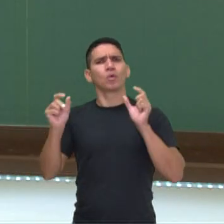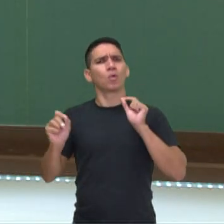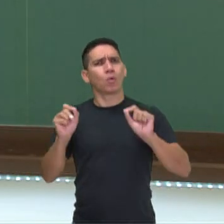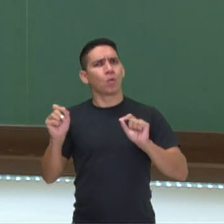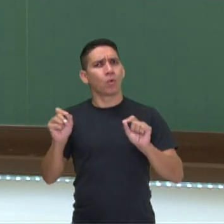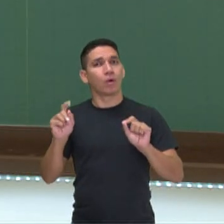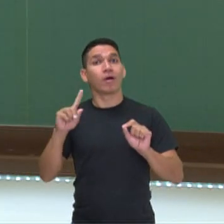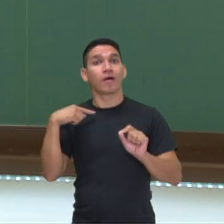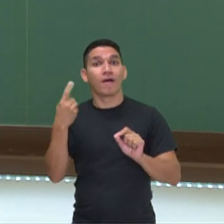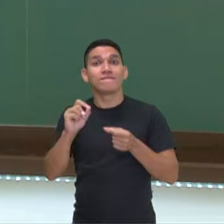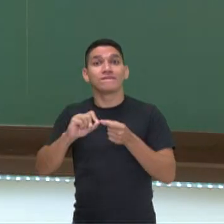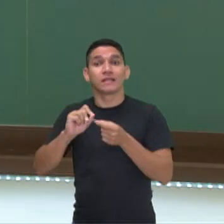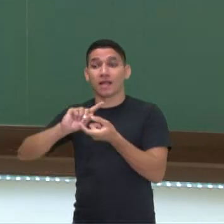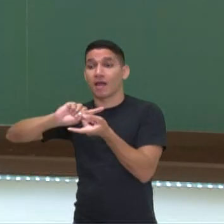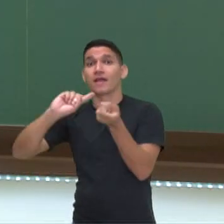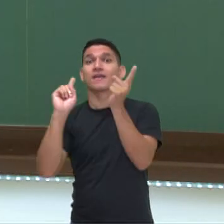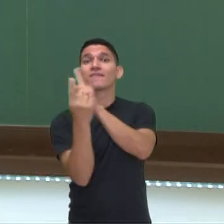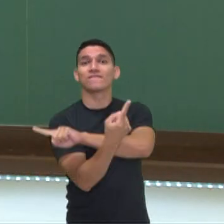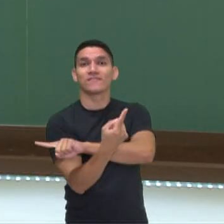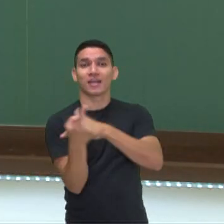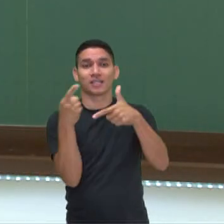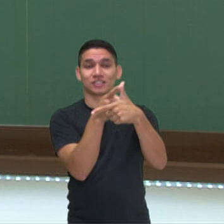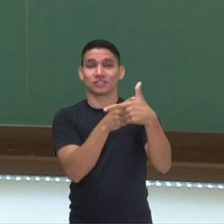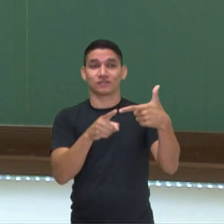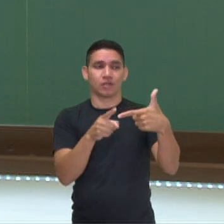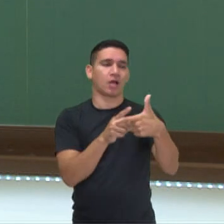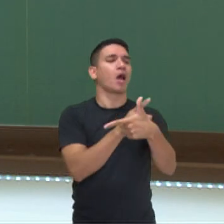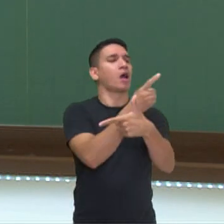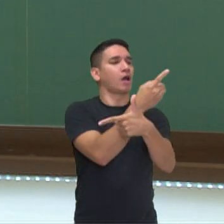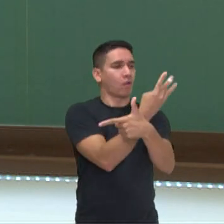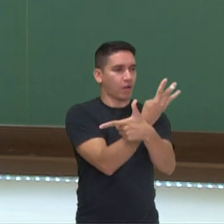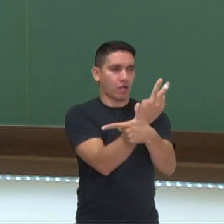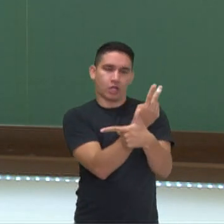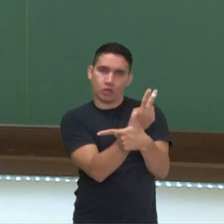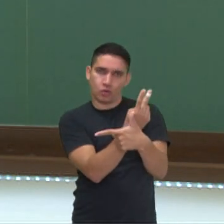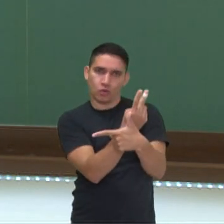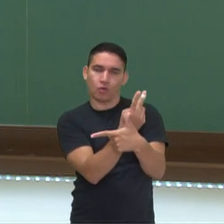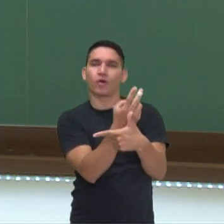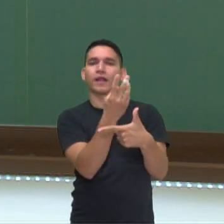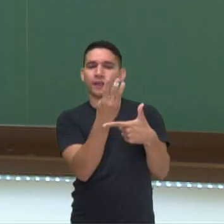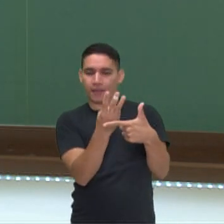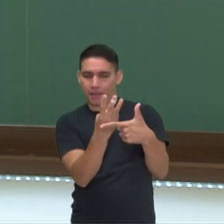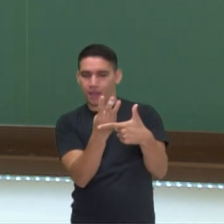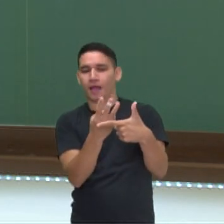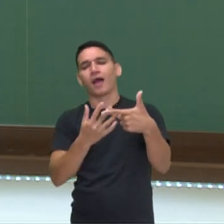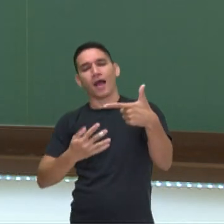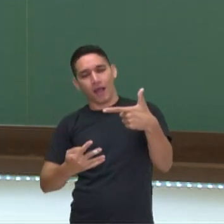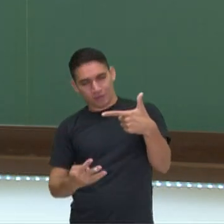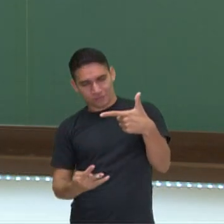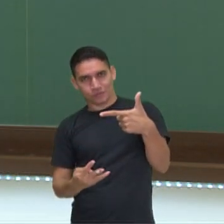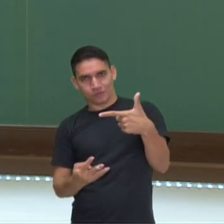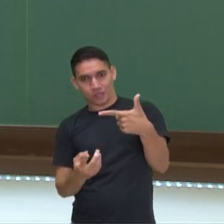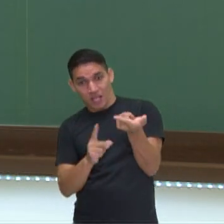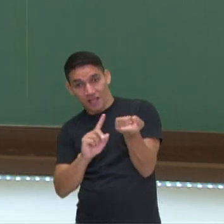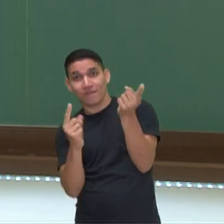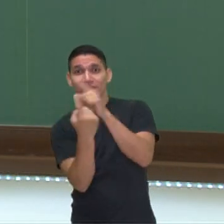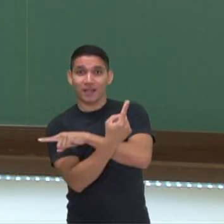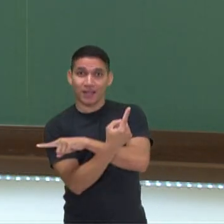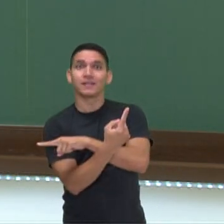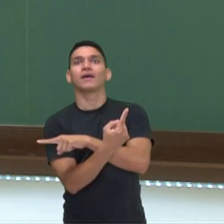nós estamos fazendo a operação inversa é um tem que dar ao menos 42 como estamos